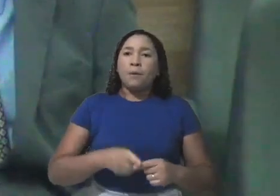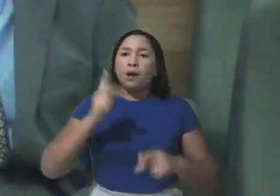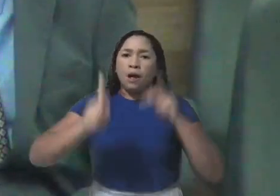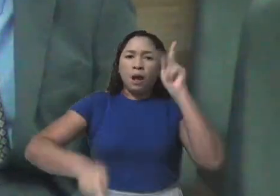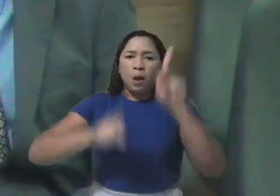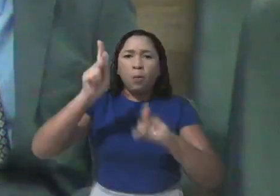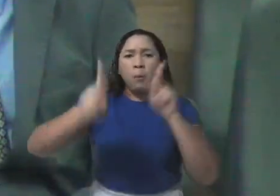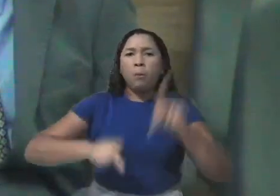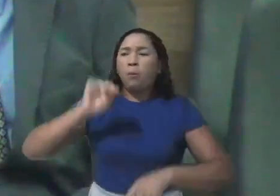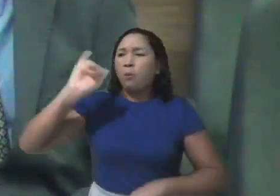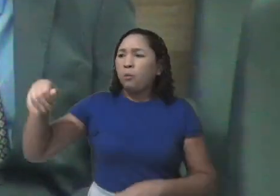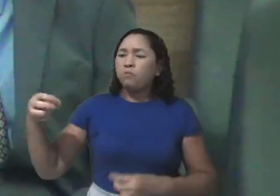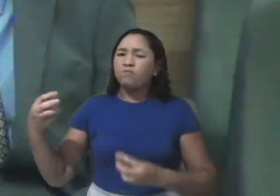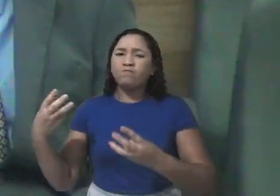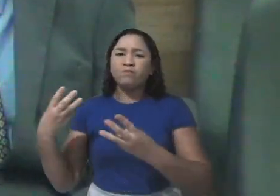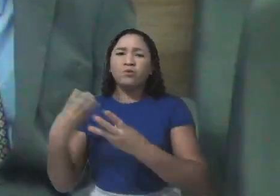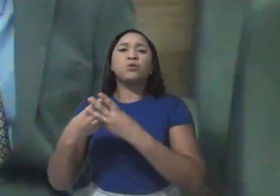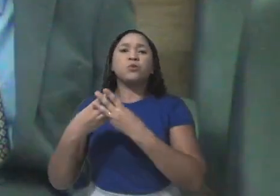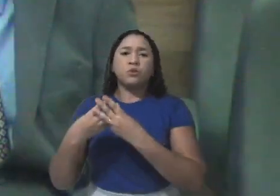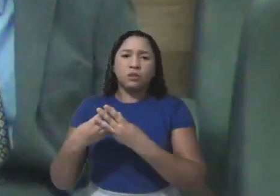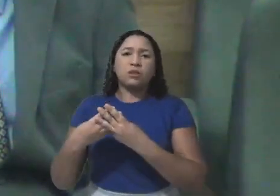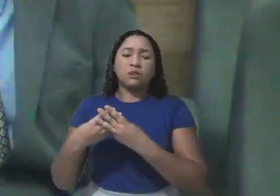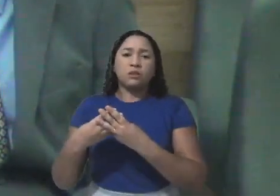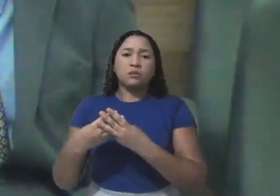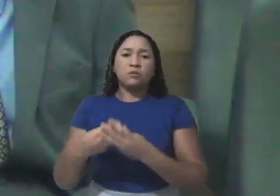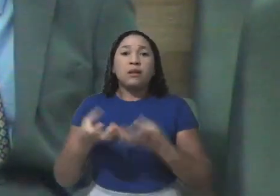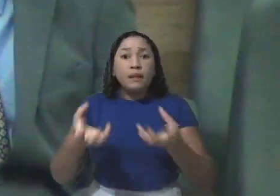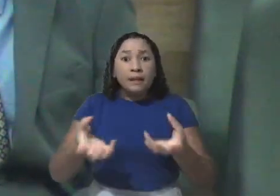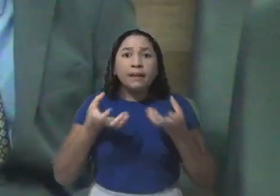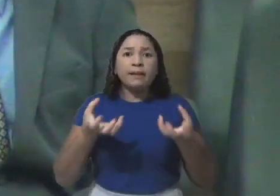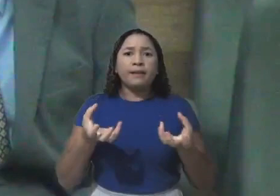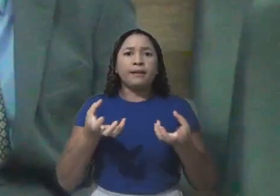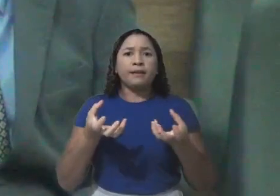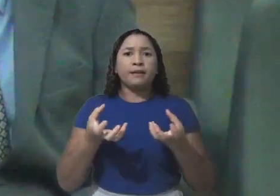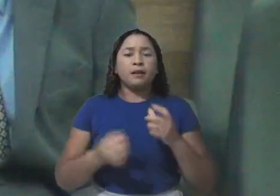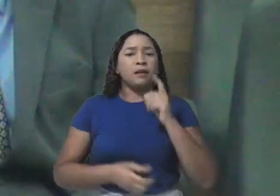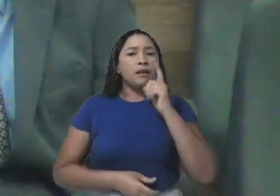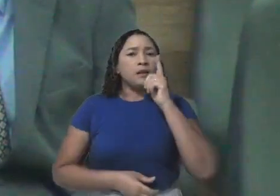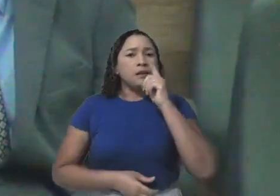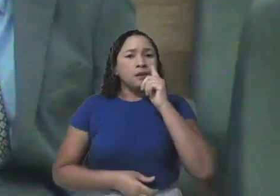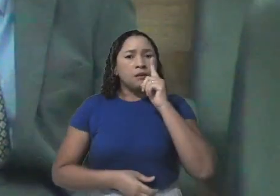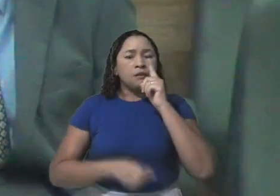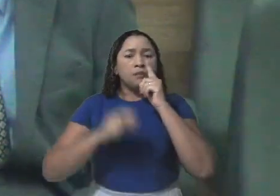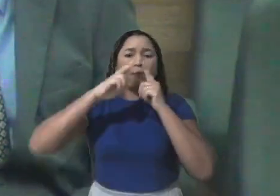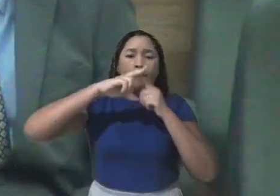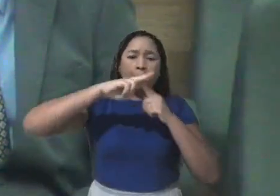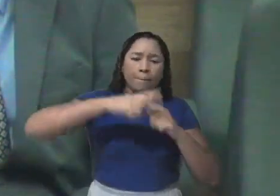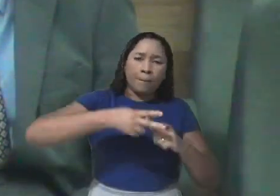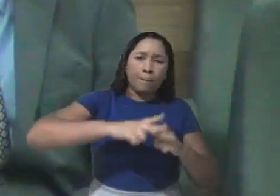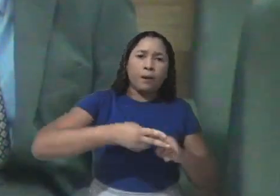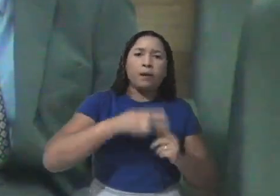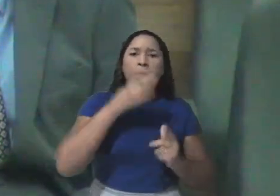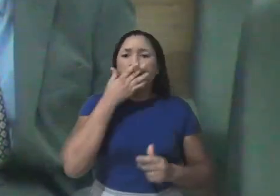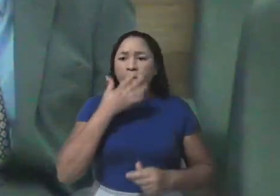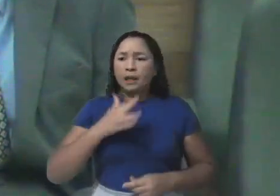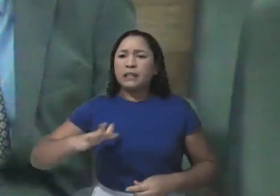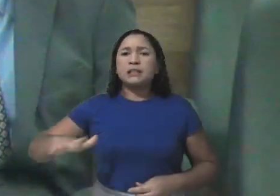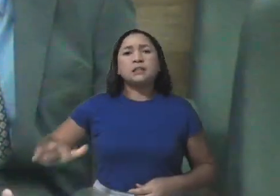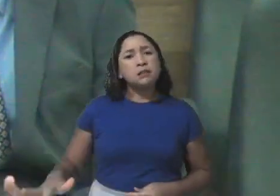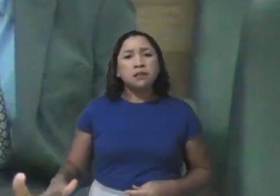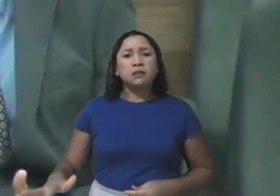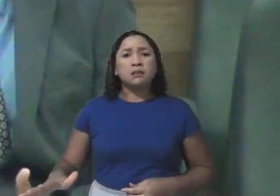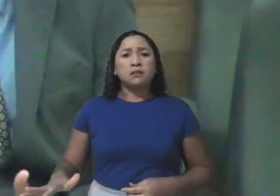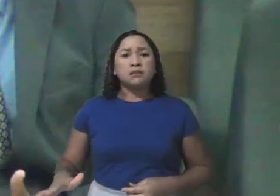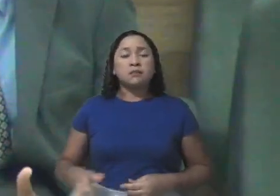os crentes da nova aliança. Tivemos a discussão, Pedro fala, Atos 15,